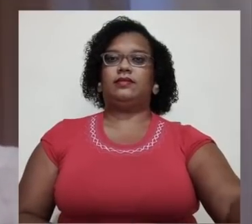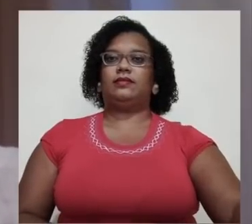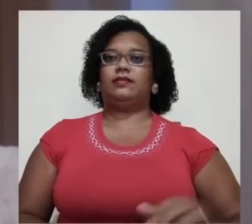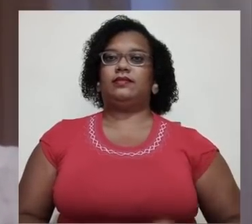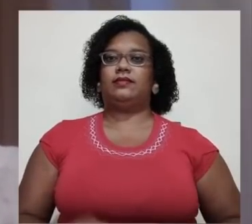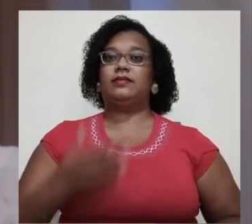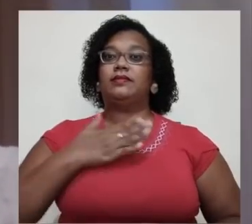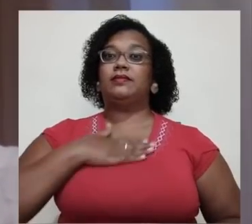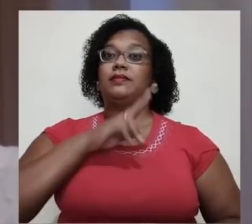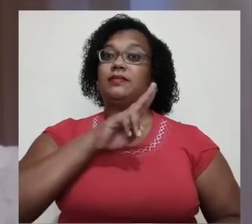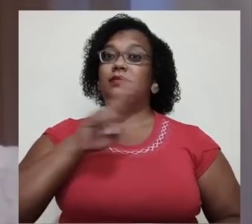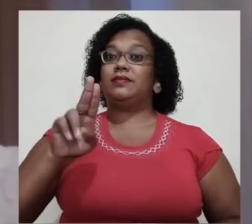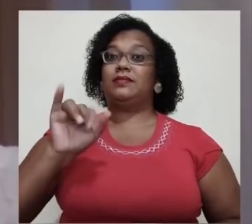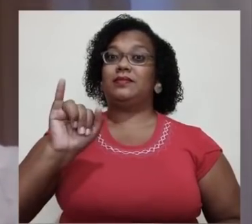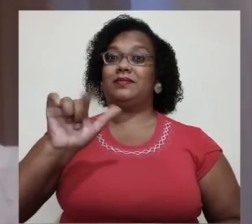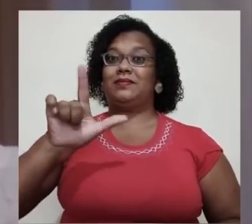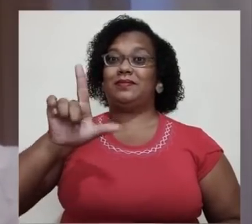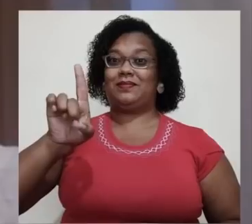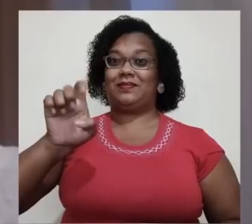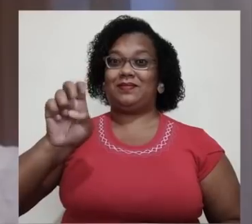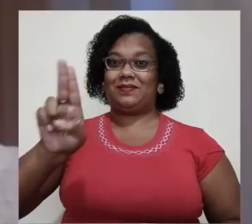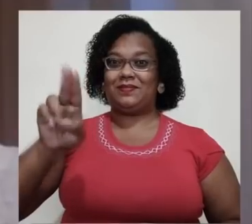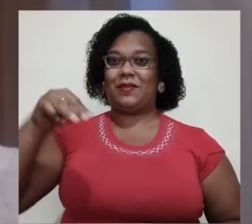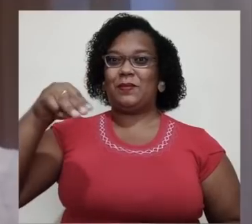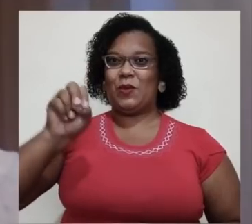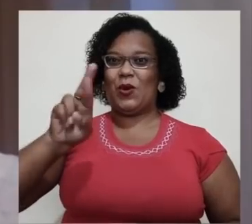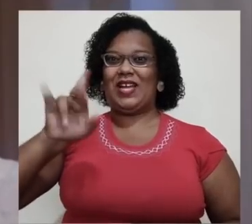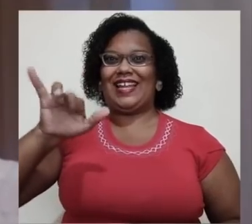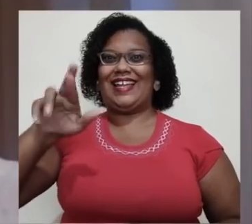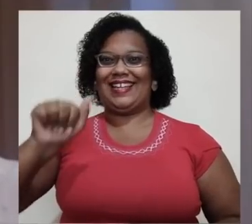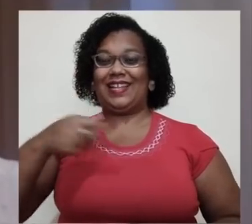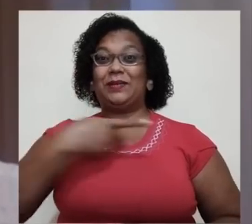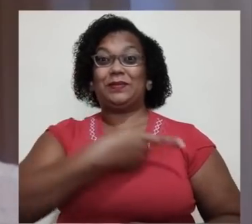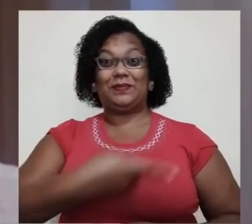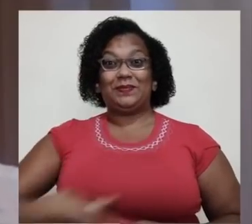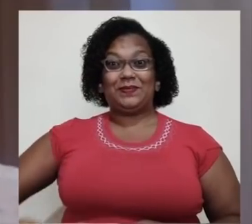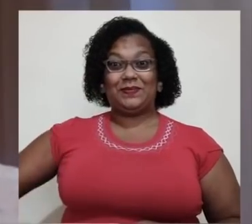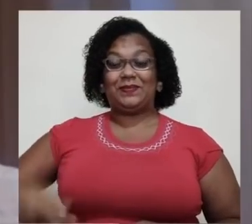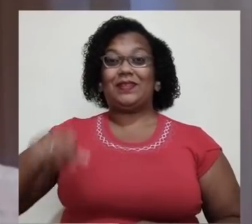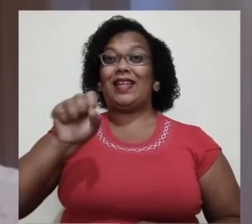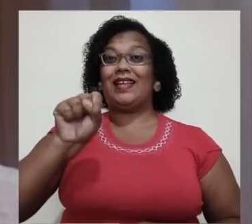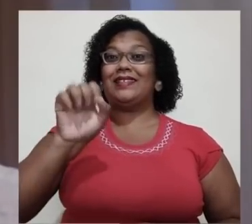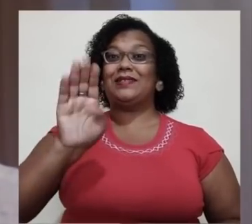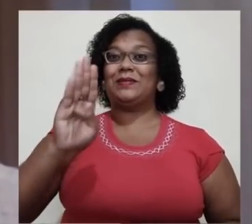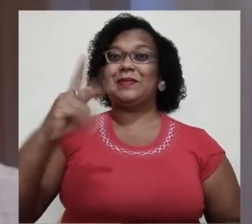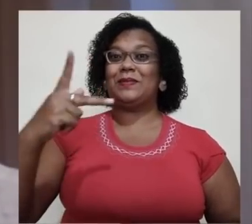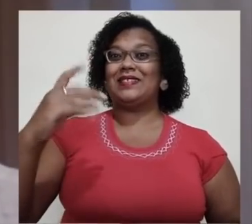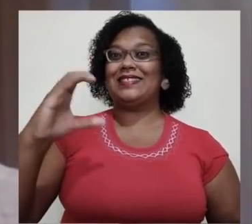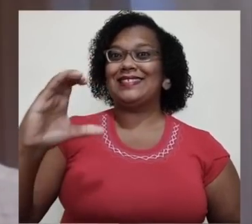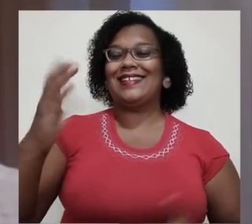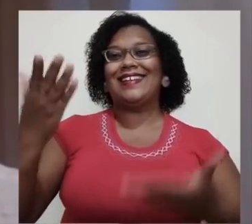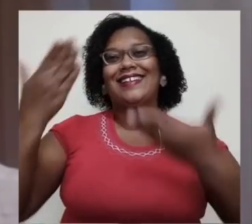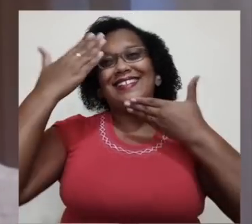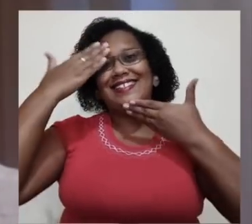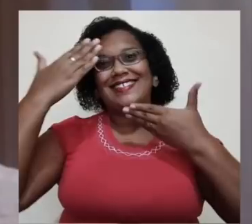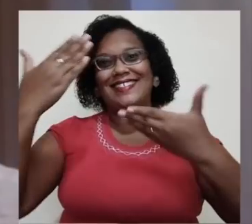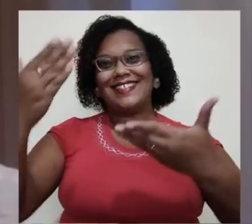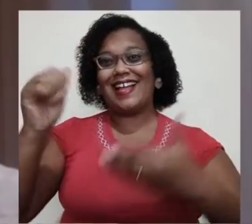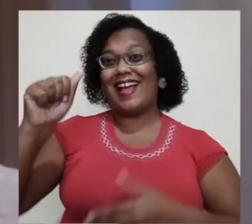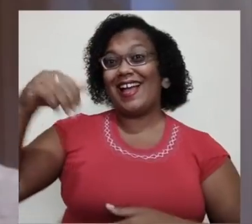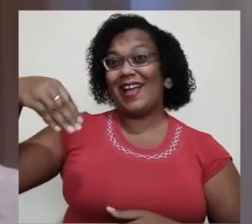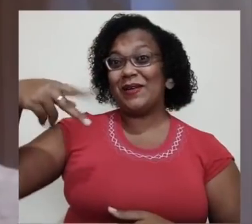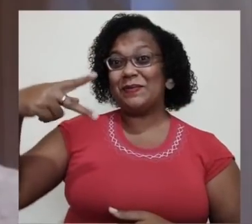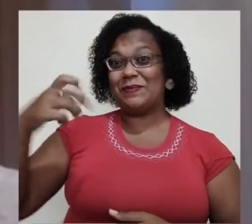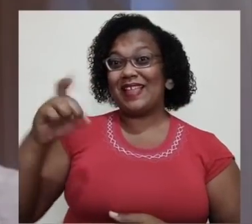Eu sou Ildeu Moreira, presidente da Sociedade Brasileira para o Progresso da Ciência e queria agradecer muito à Amped pelo convite para participar